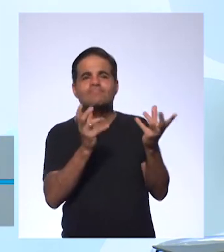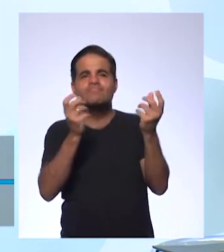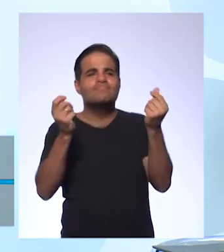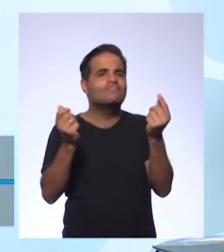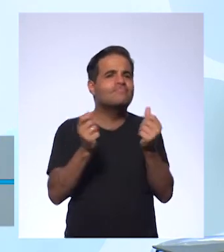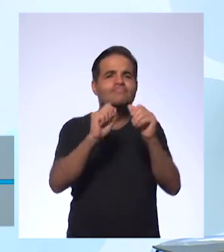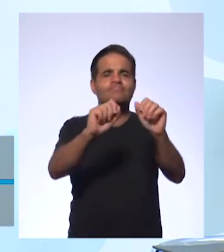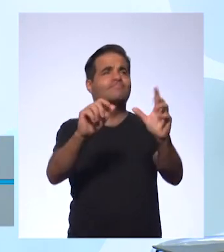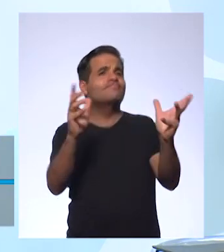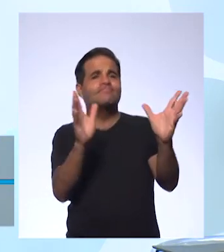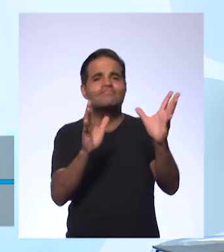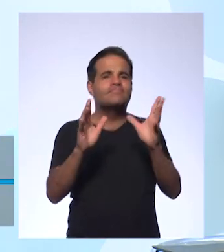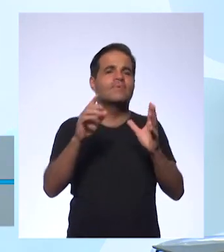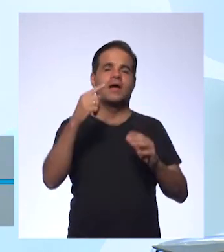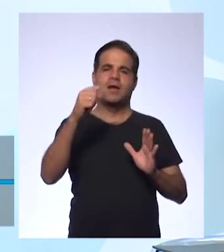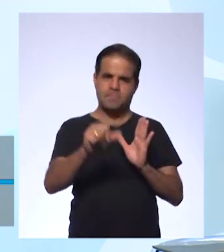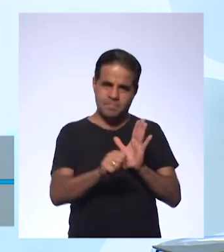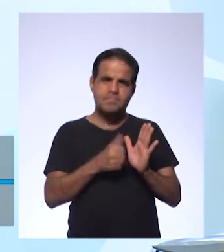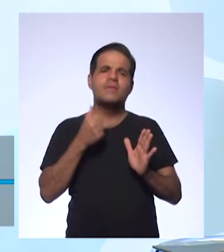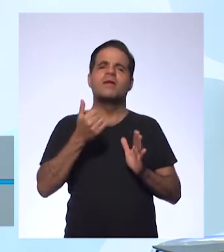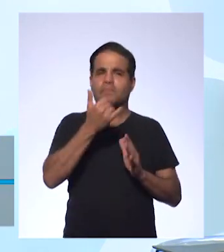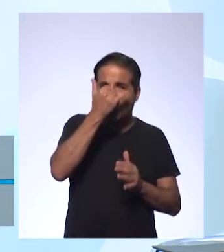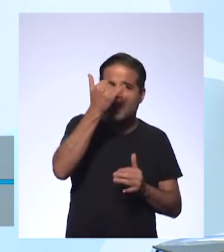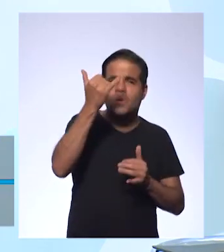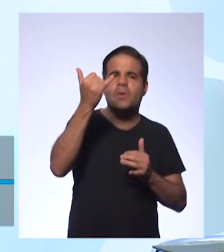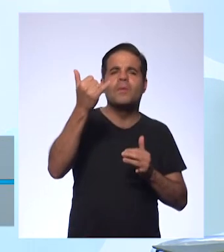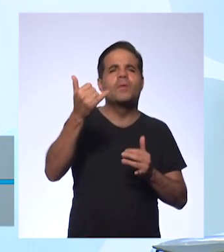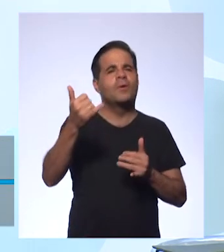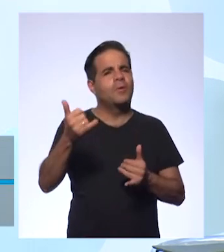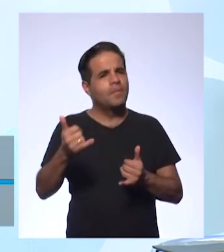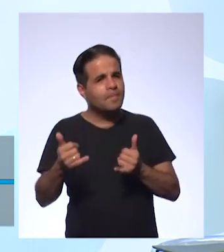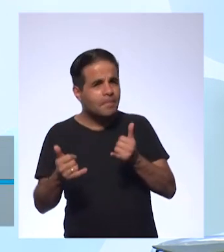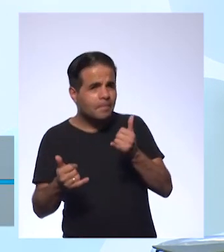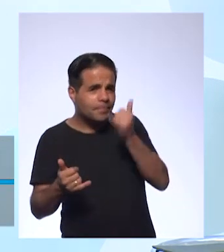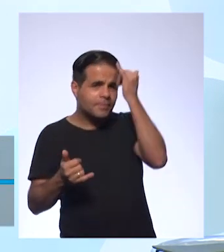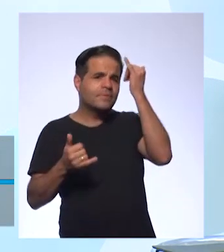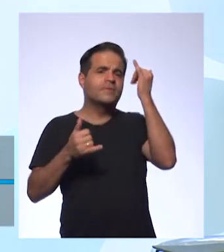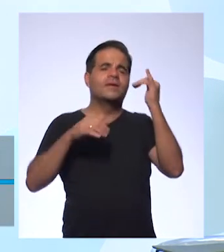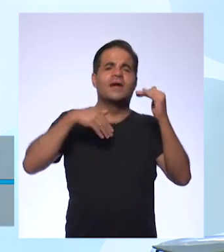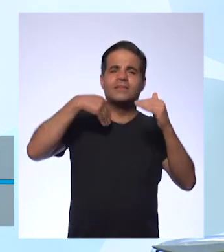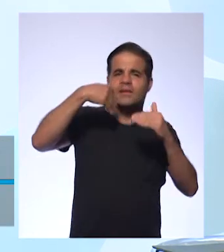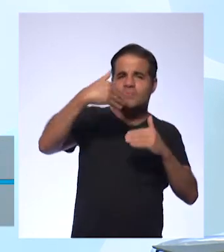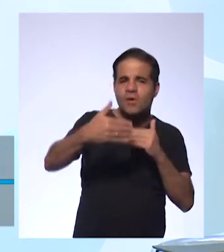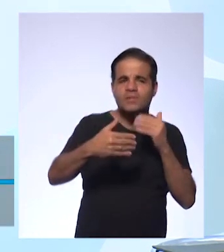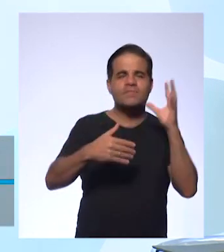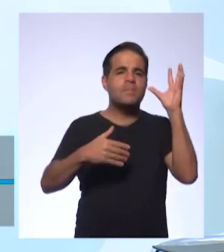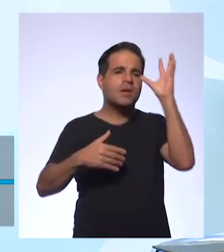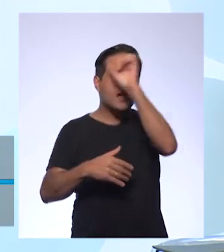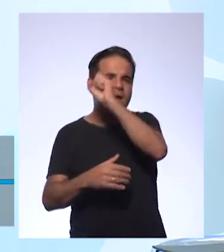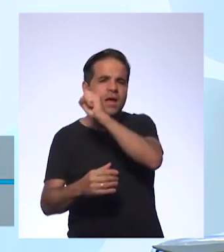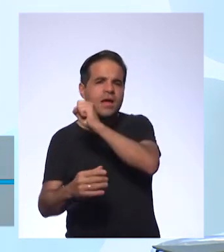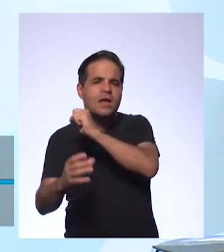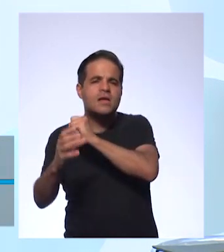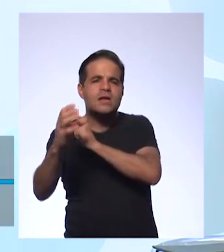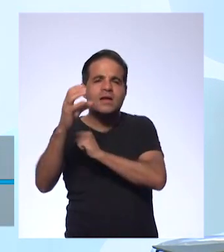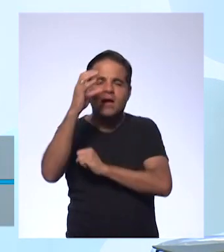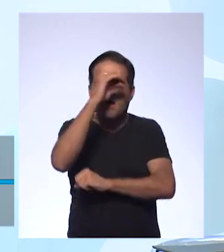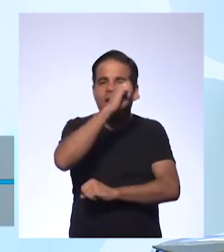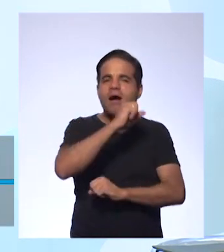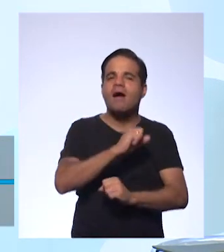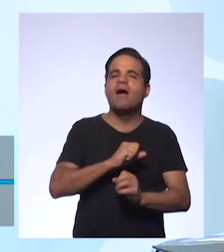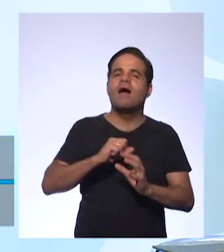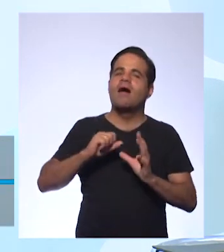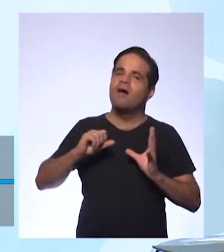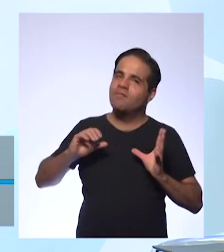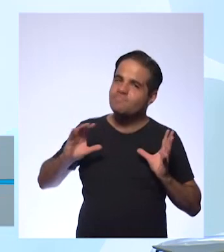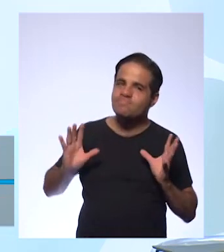aquela tela. A primeira vez vai mal, né? A segunda vez você começa a aprender com seus erros e, de repente, com o passar do